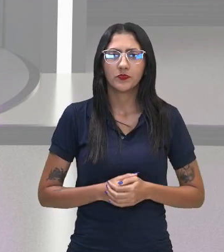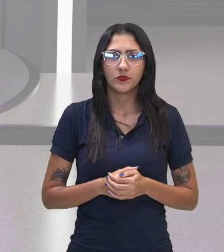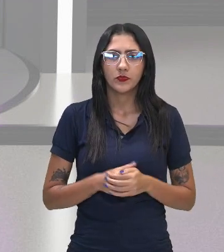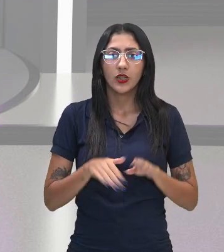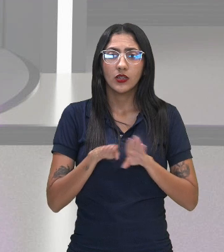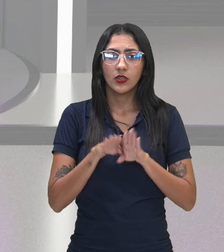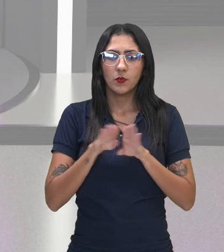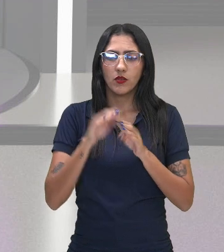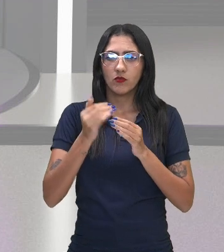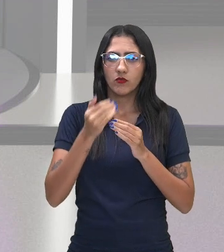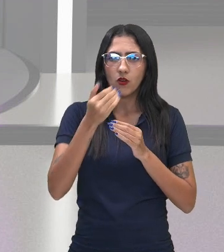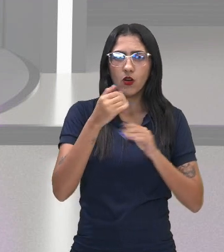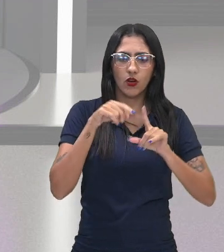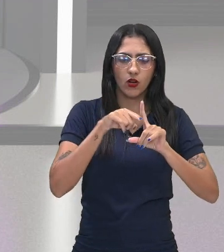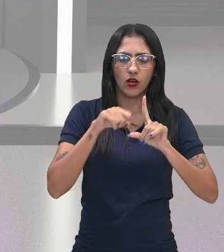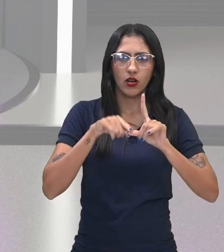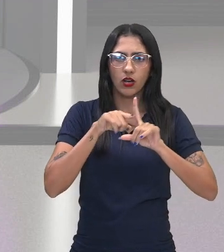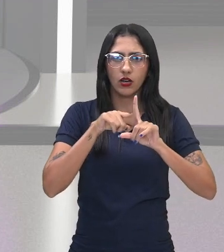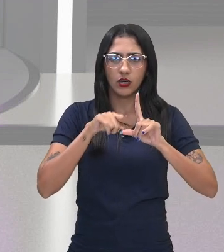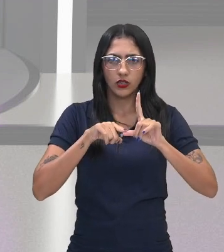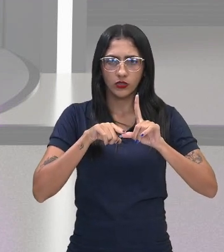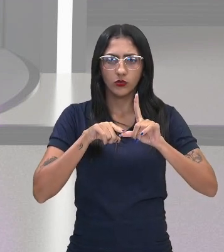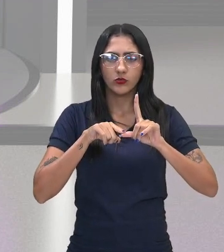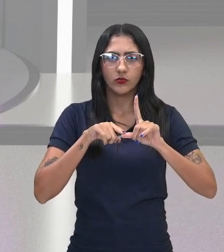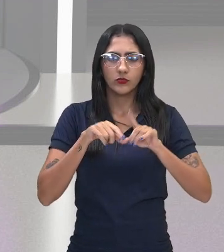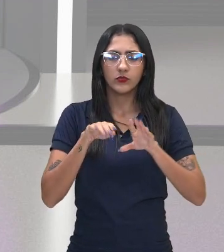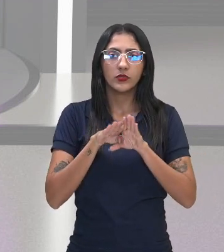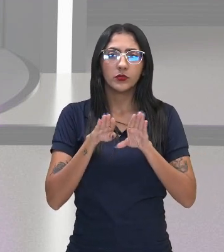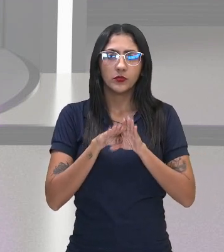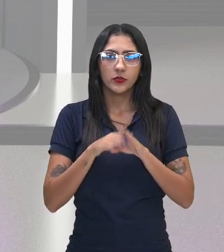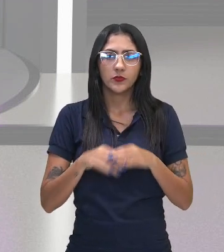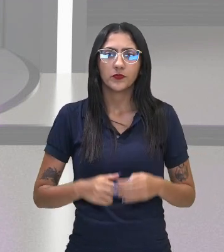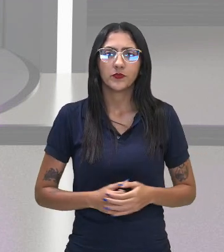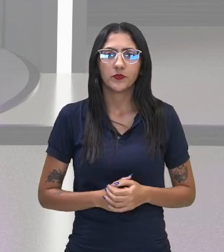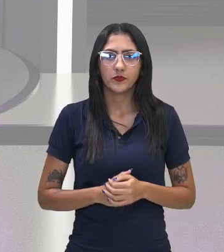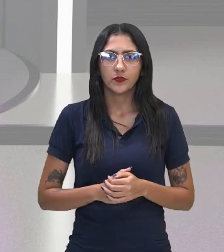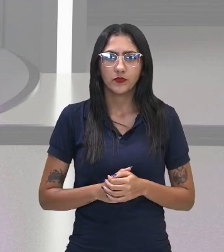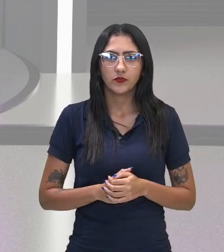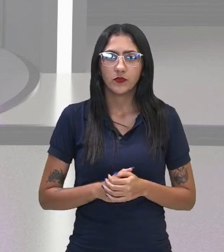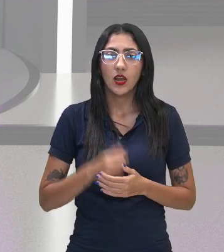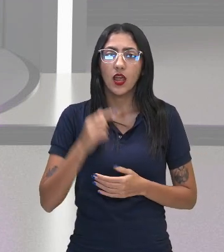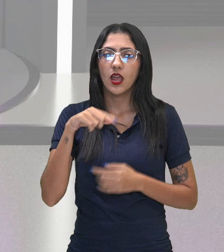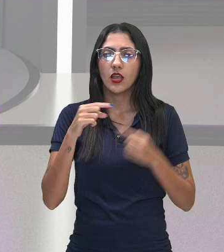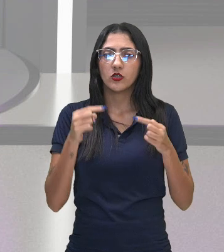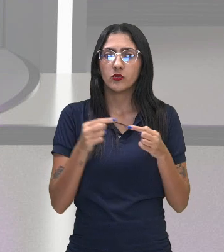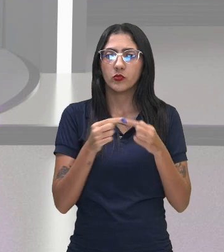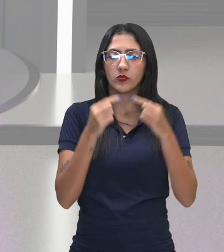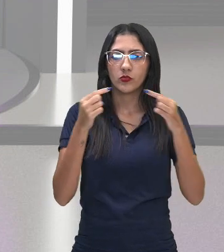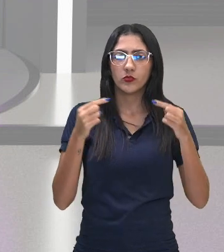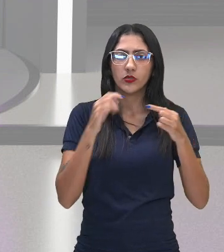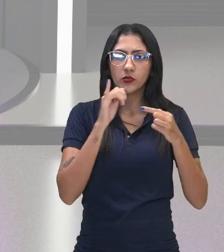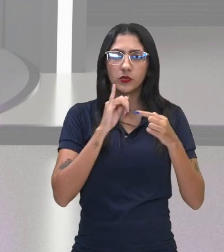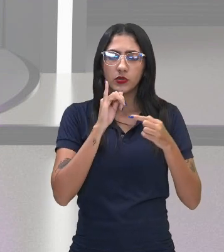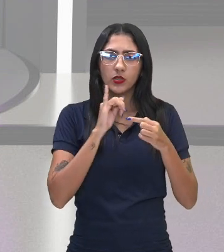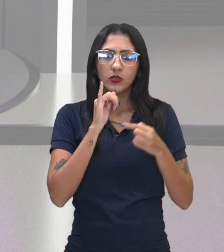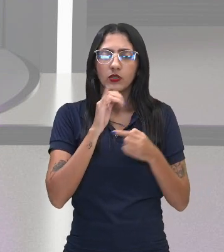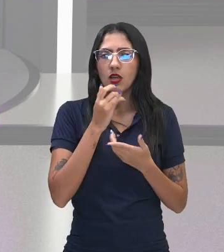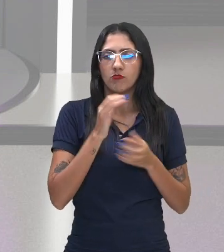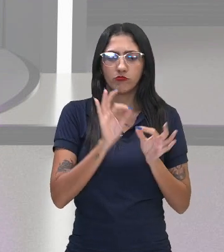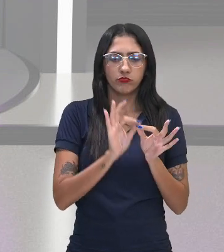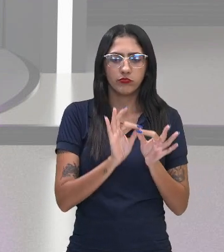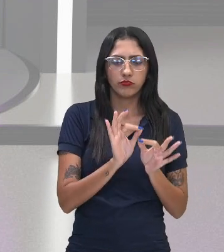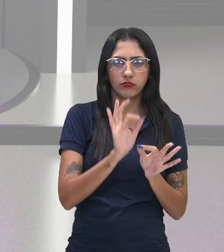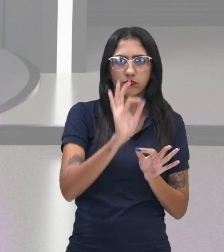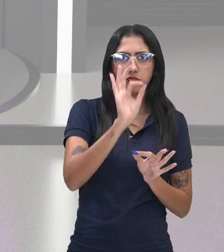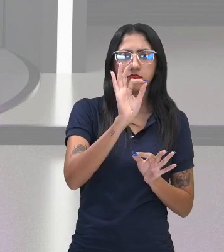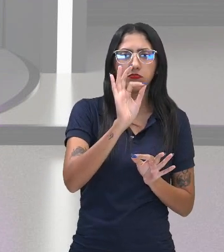ângulo externo, que é o ângulo que é formado pelo prolongamento de um